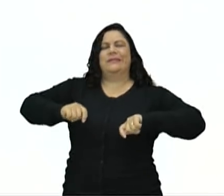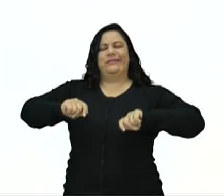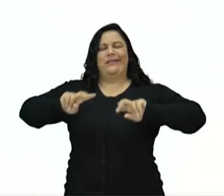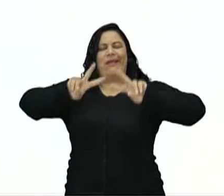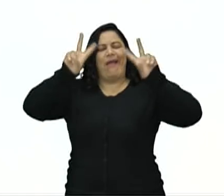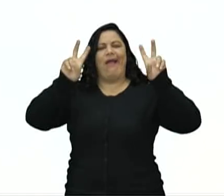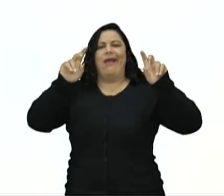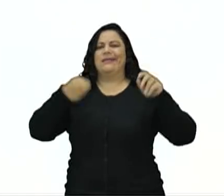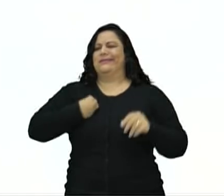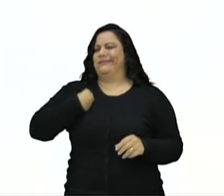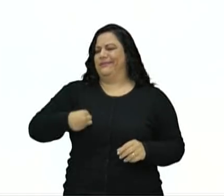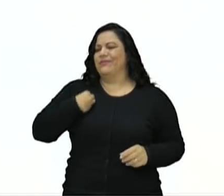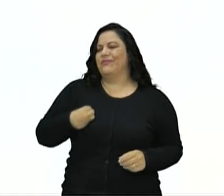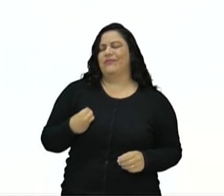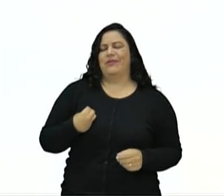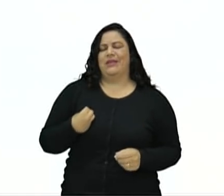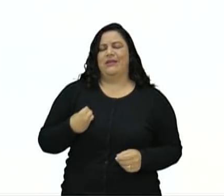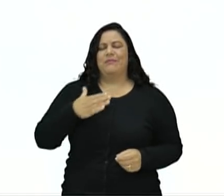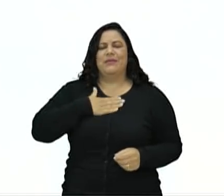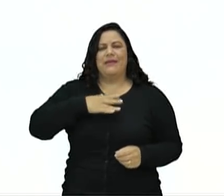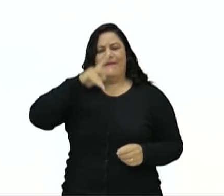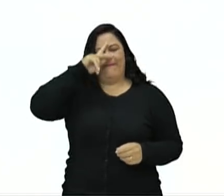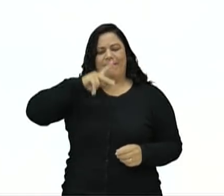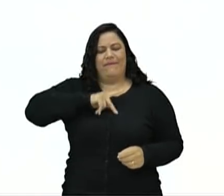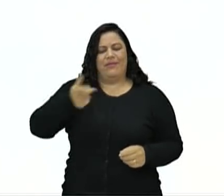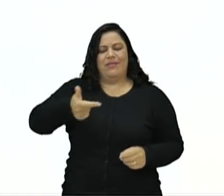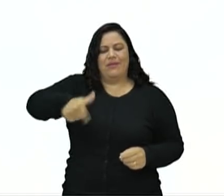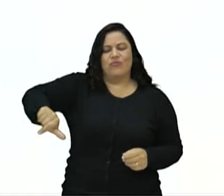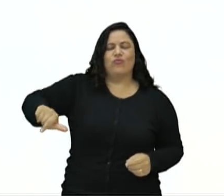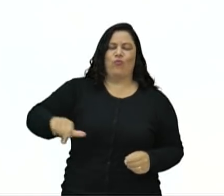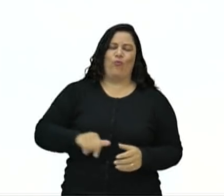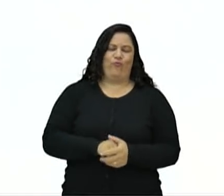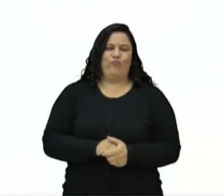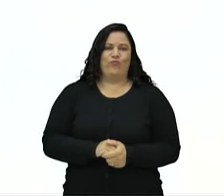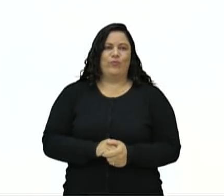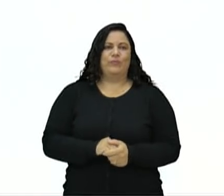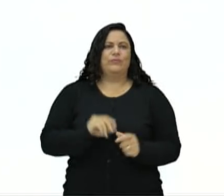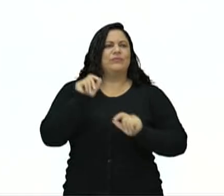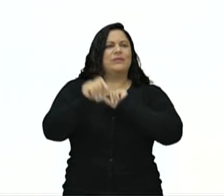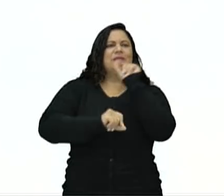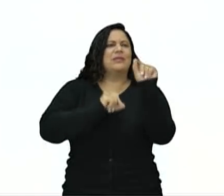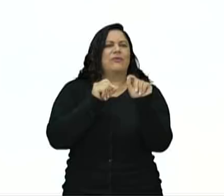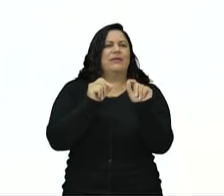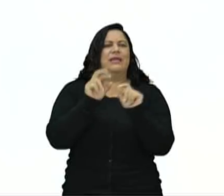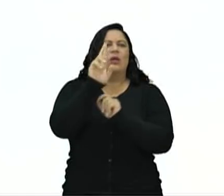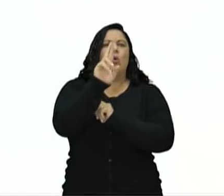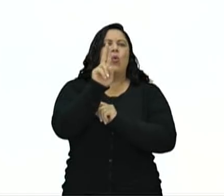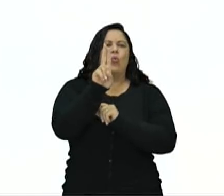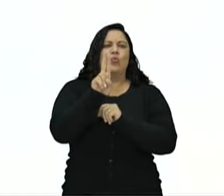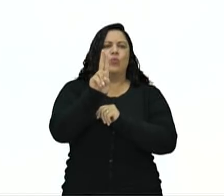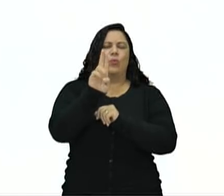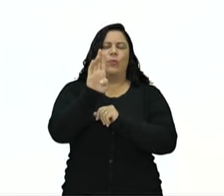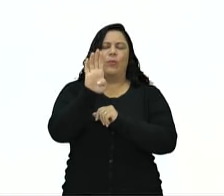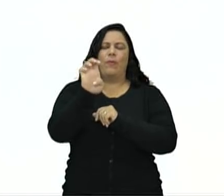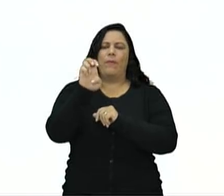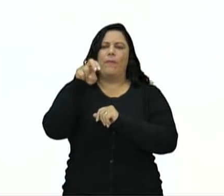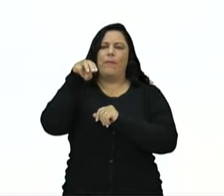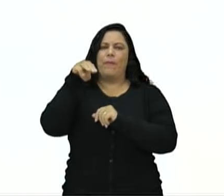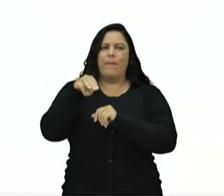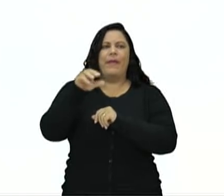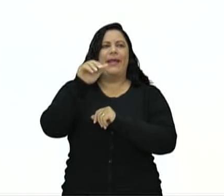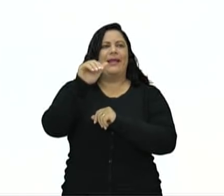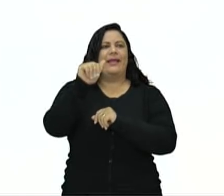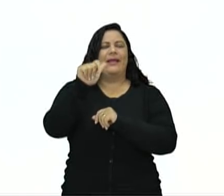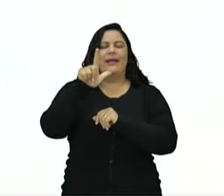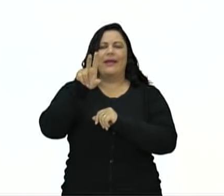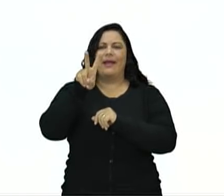mim. Melhorou muitas das minhas inquietações. É um bálsamo de poesia e ensinamentos. É assim